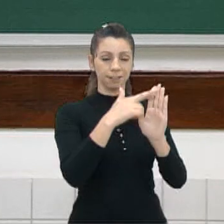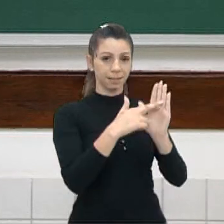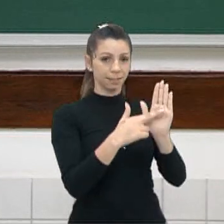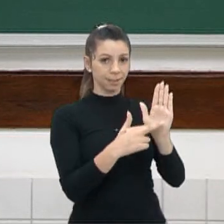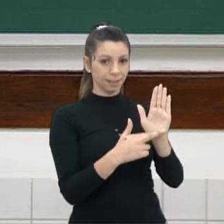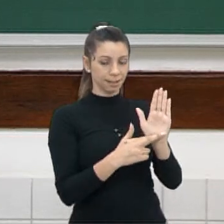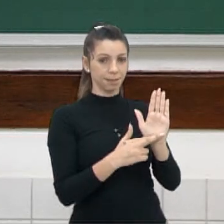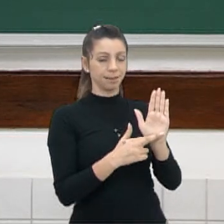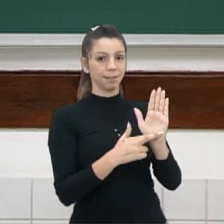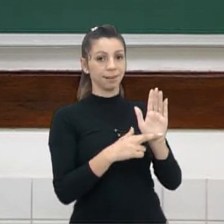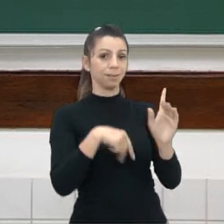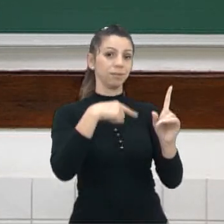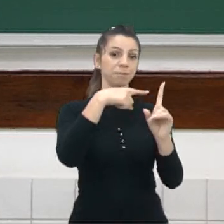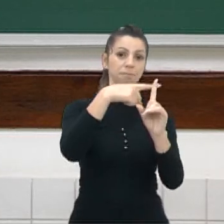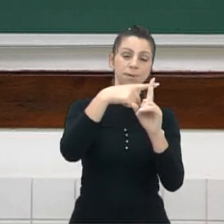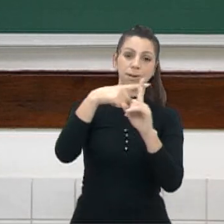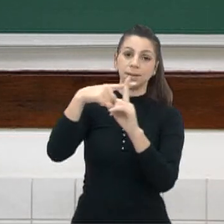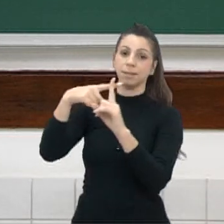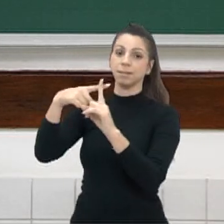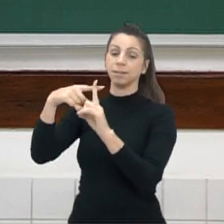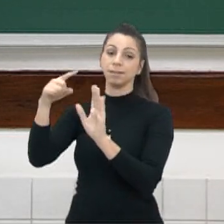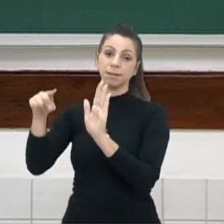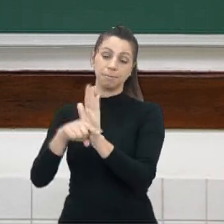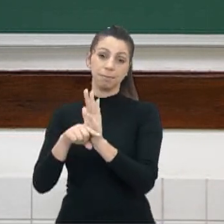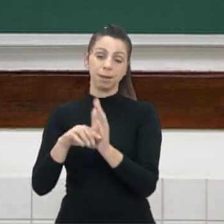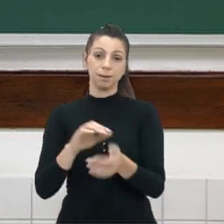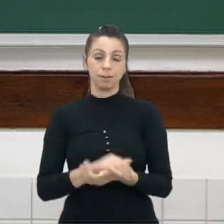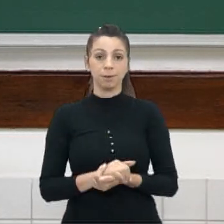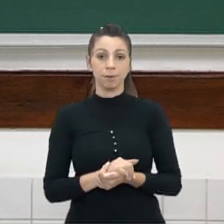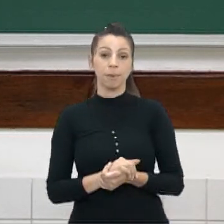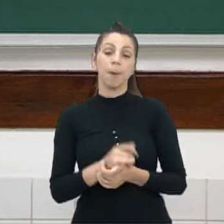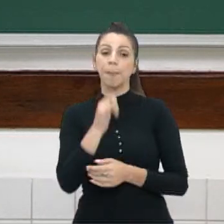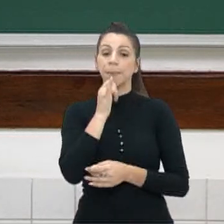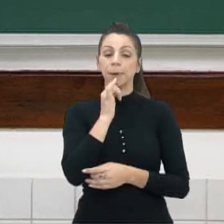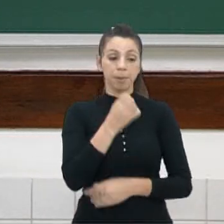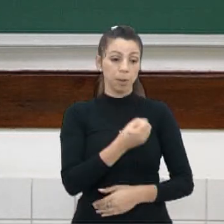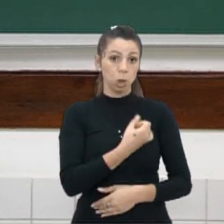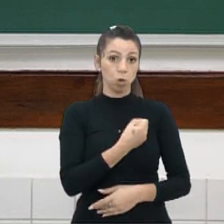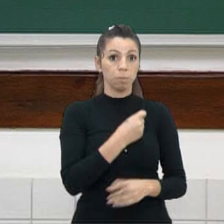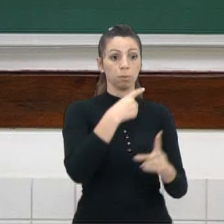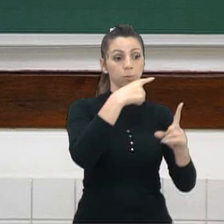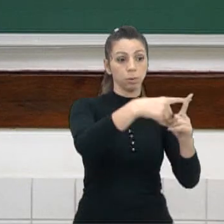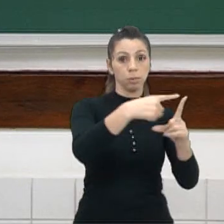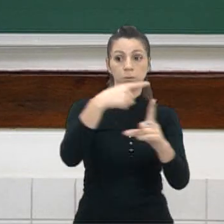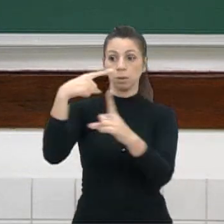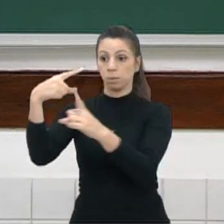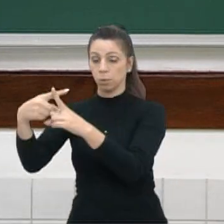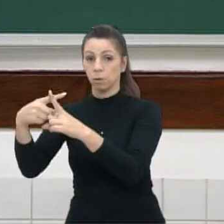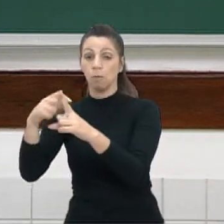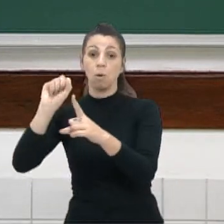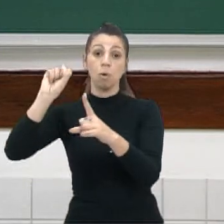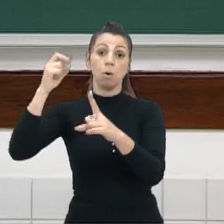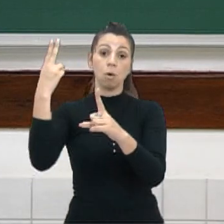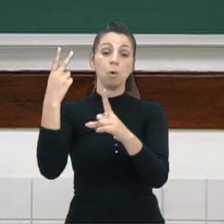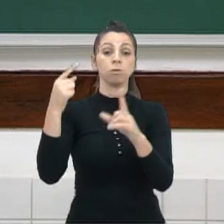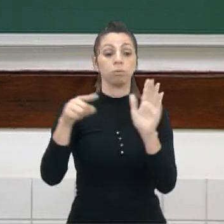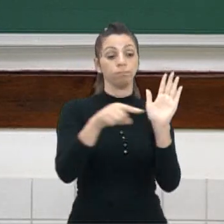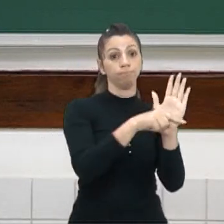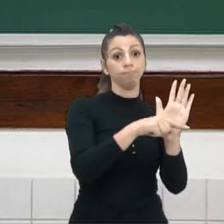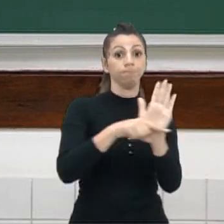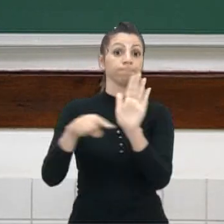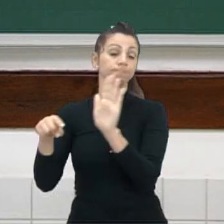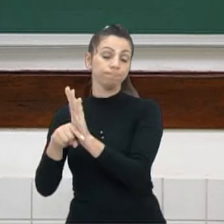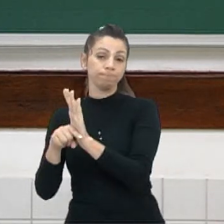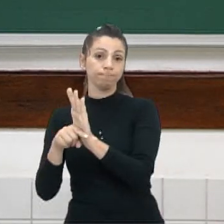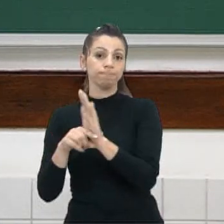sinais. Quando você está operando dois números que são positivos, ou dois números que são negativos, você vai somar os